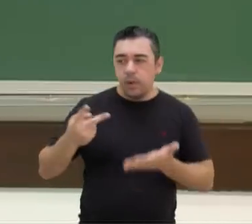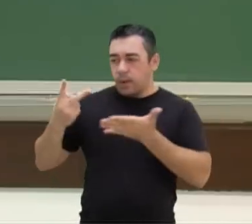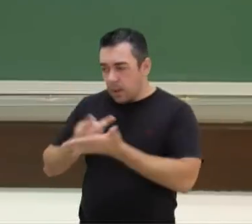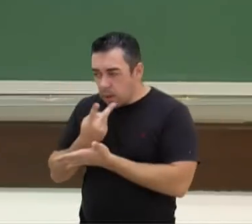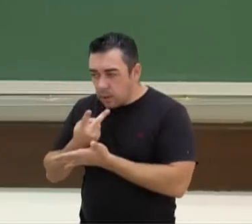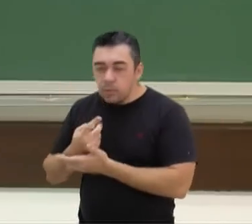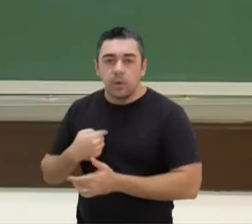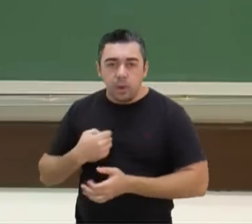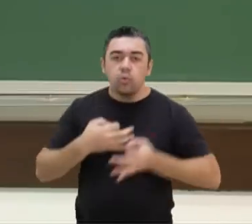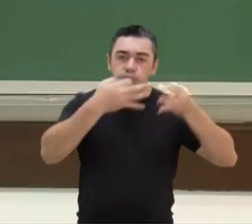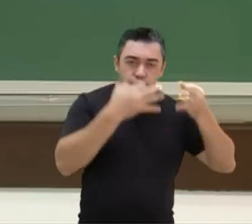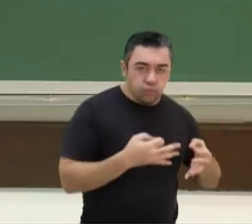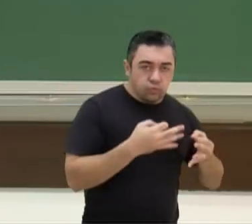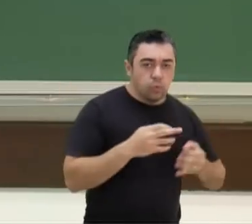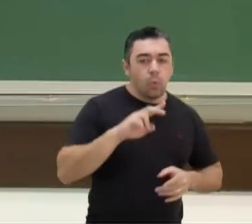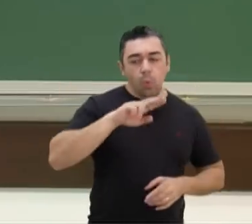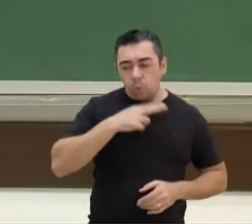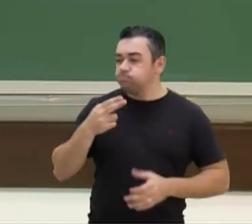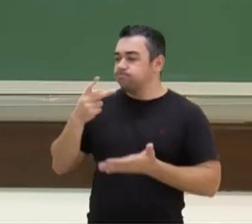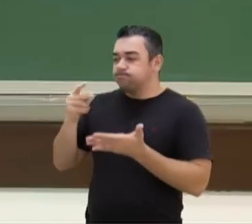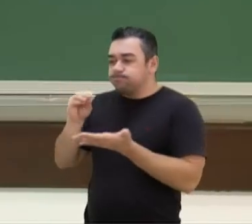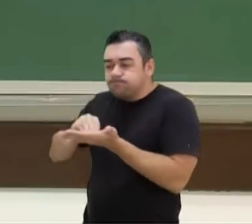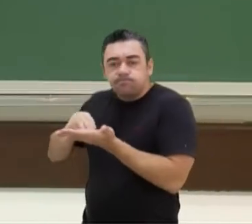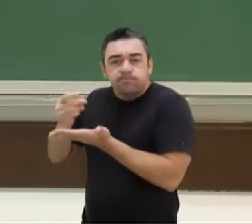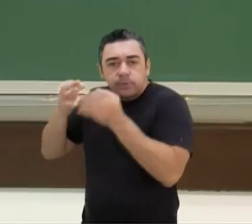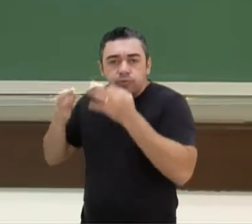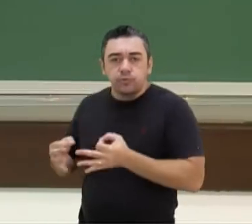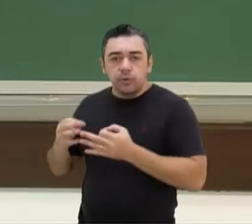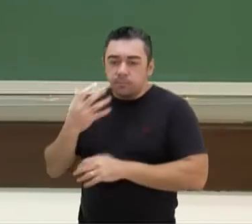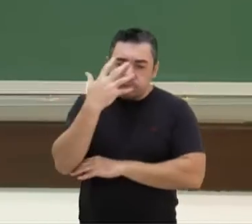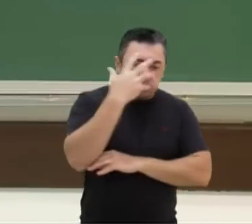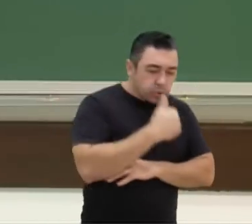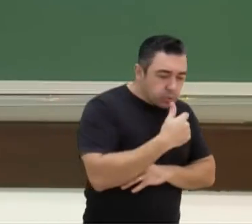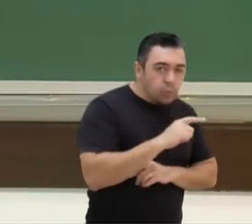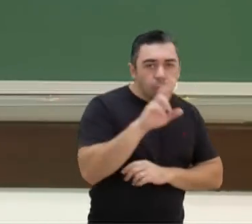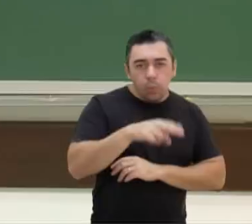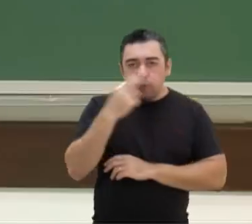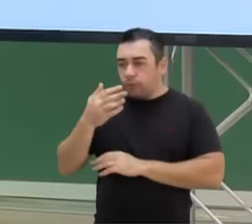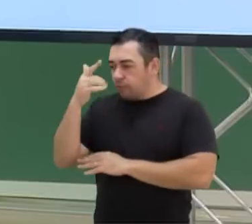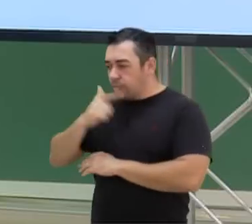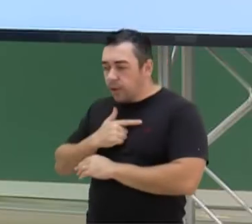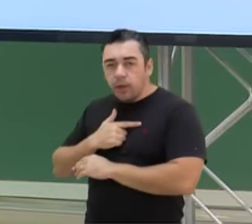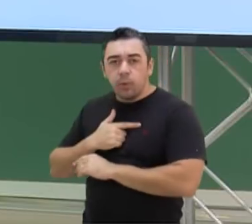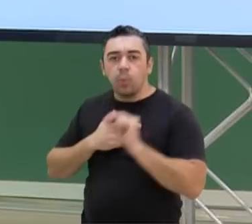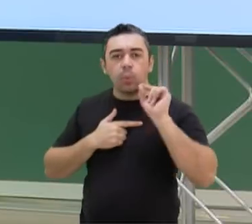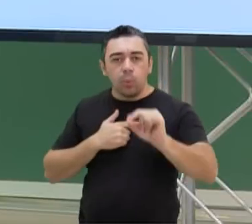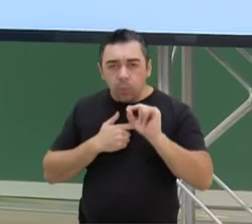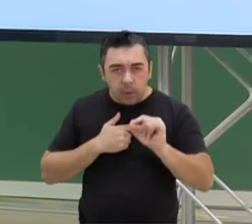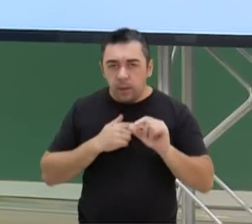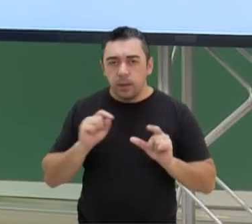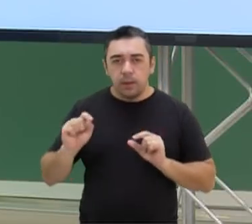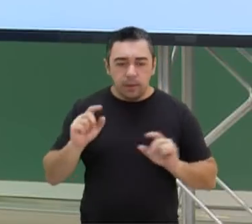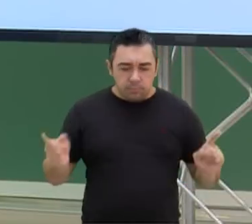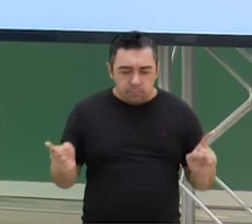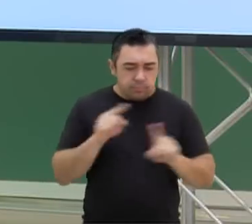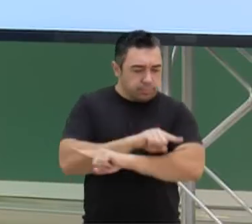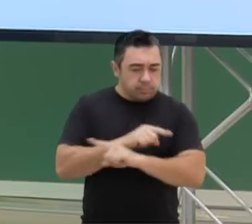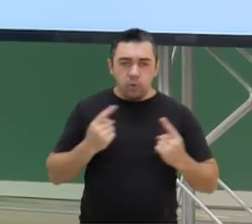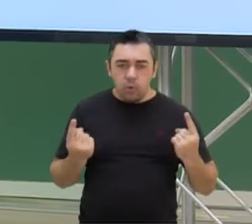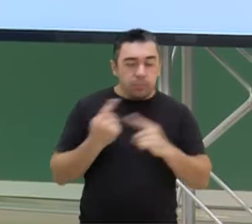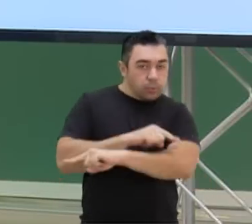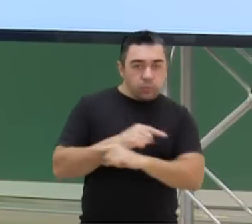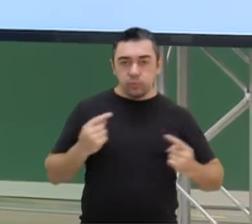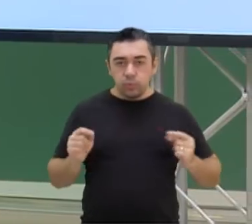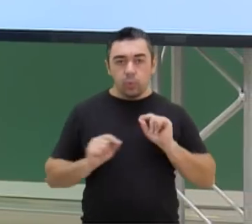ou injusto? Bom ou mal? Belo ou feio? Esses maniqueísmos entre extremos, ou